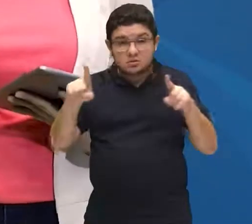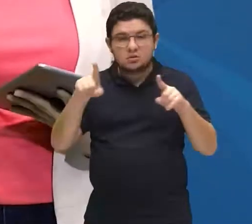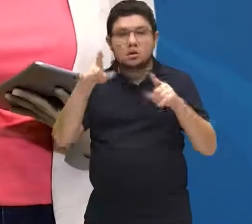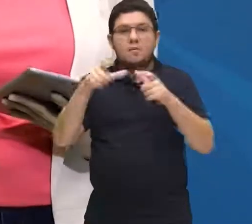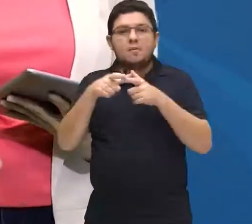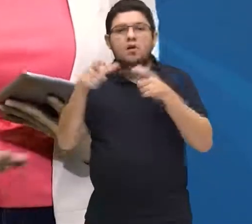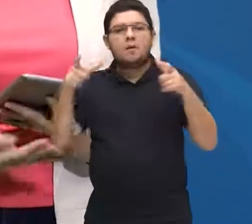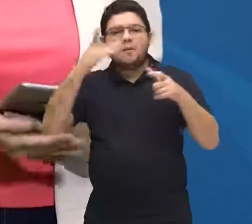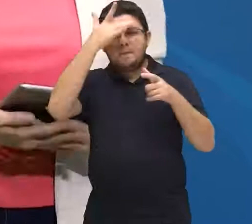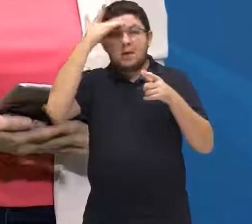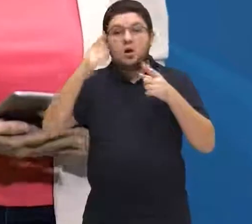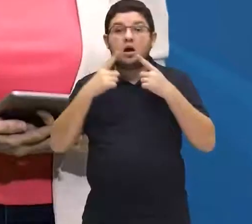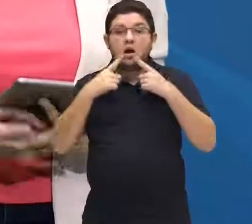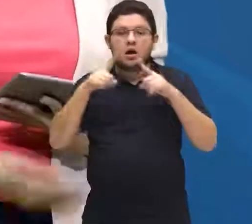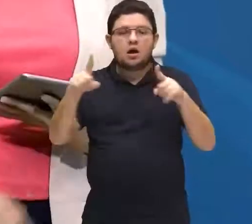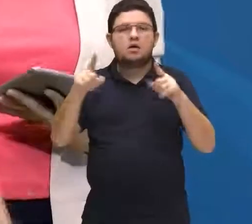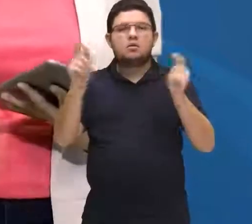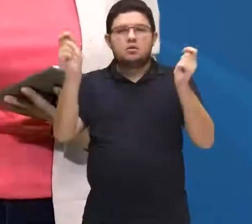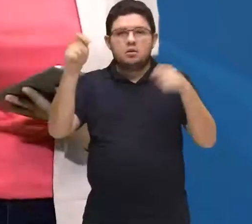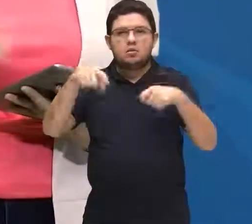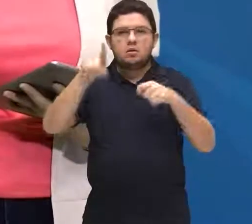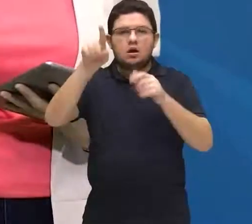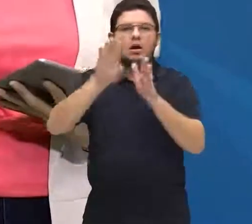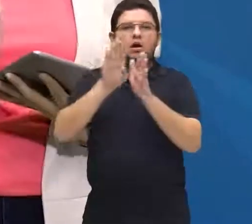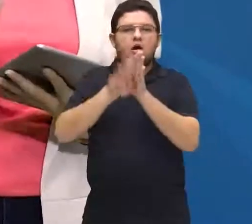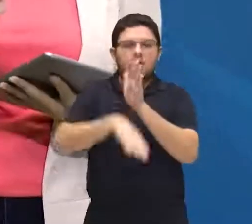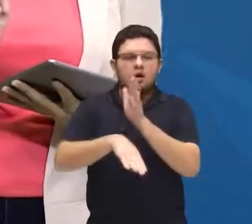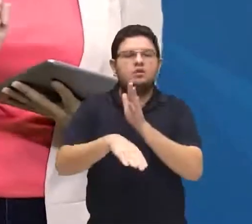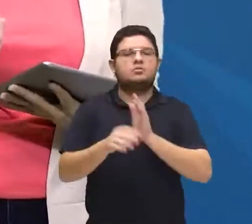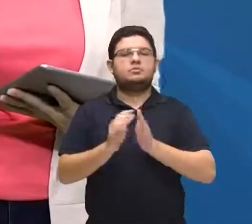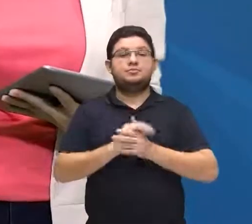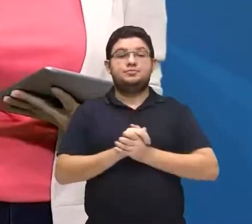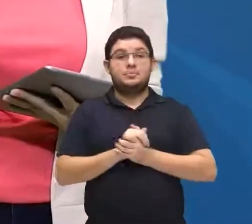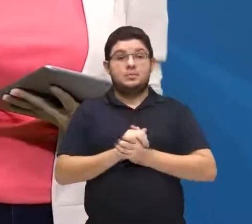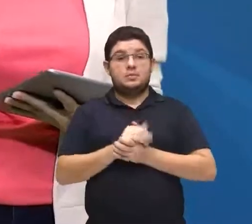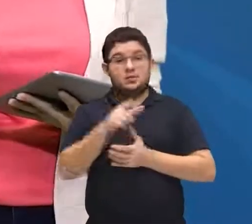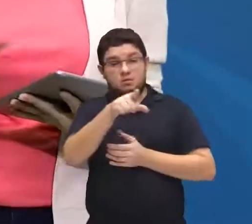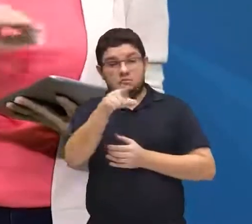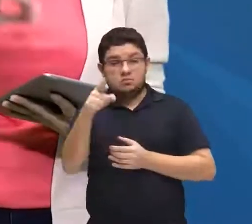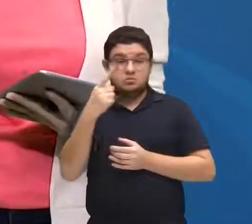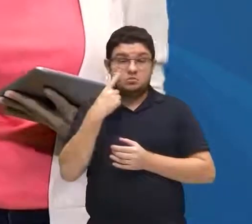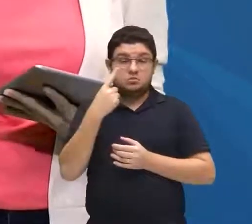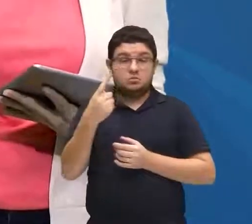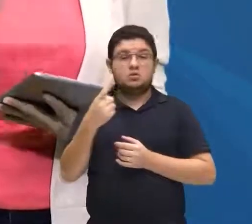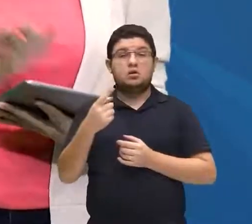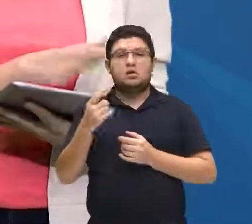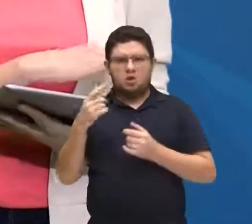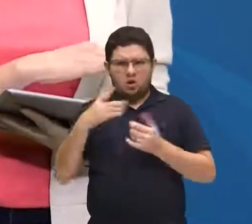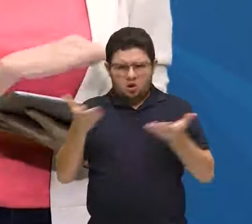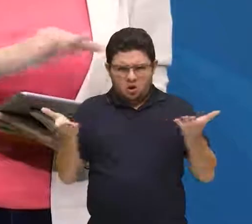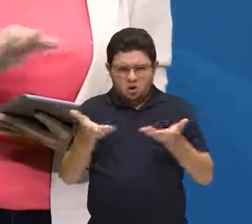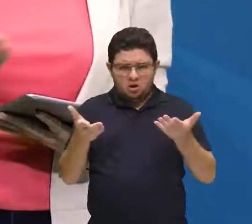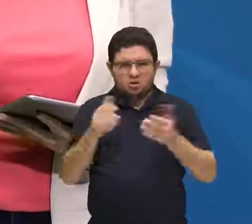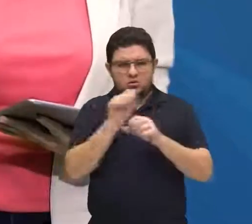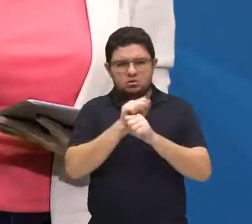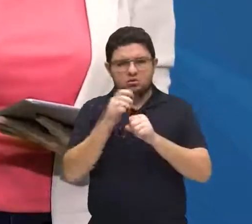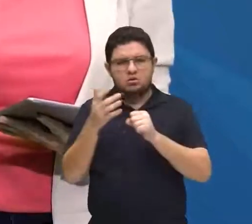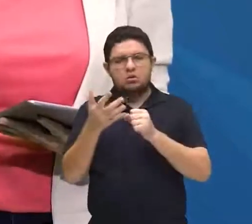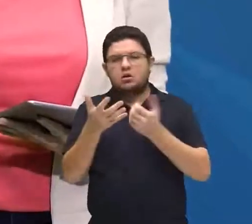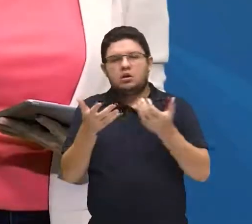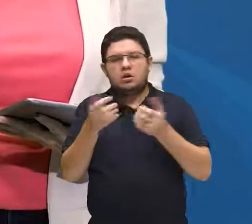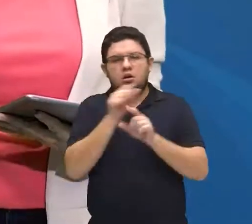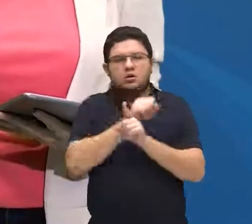news é um exercício difícil. A gente recebe muita informação, o que a gente está recebendo hoje, que está em alta, amanhã já não faz